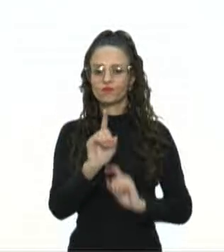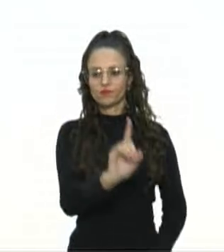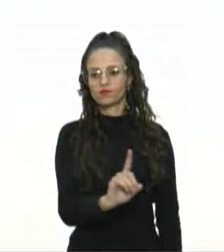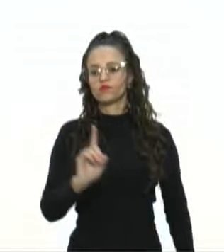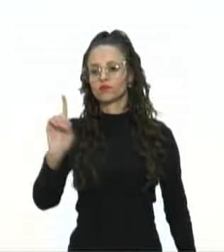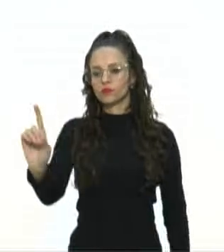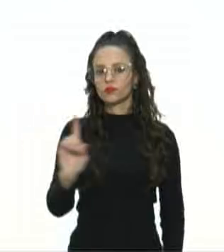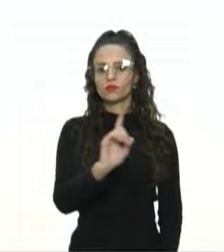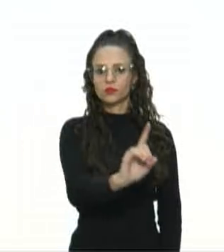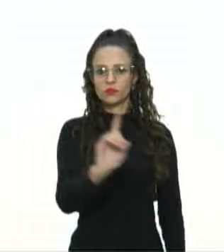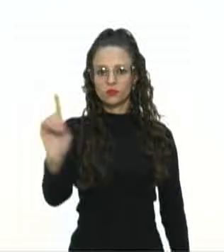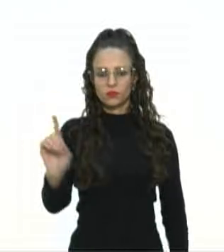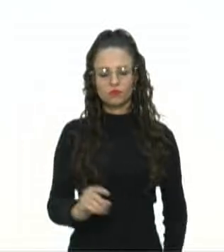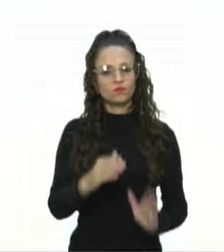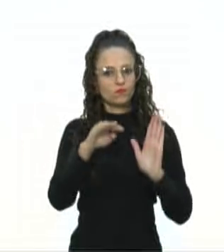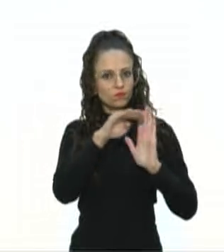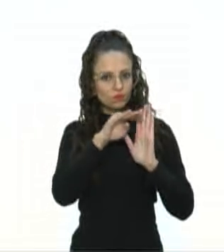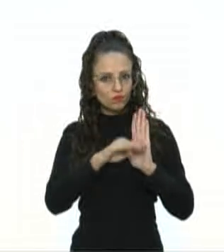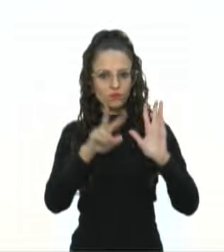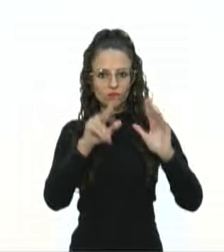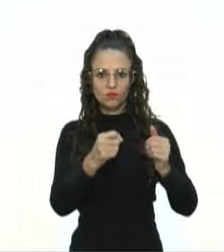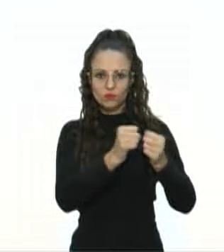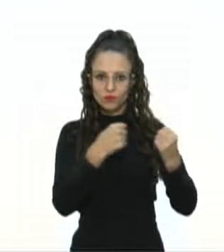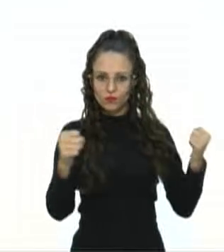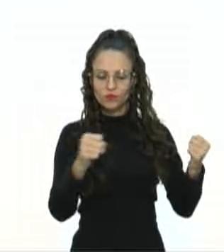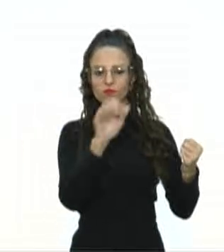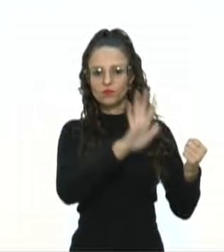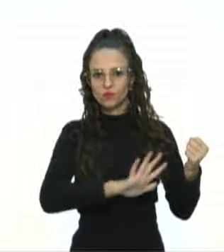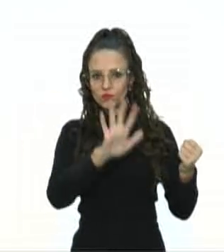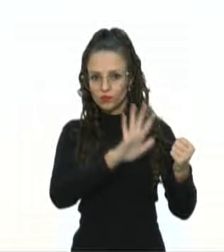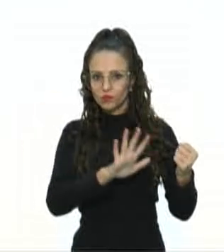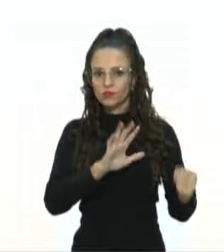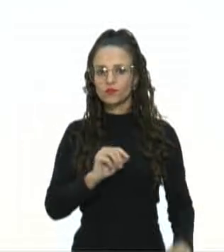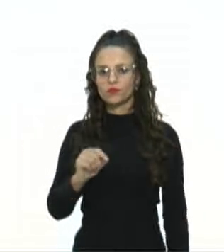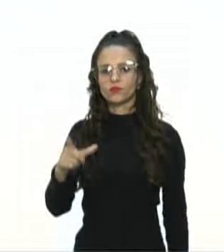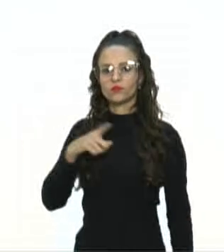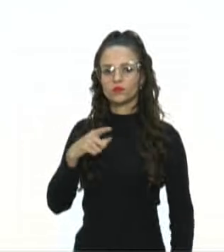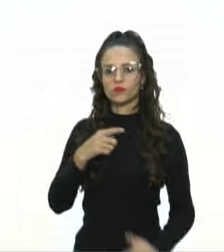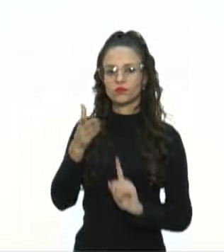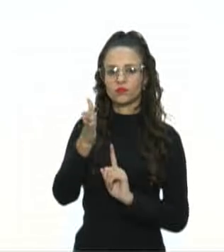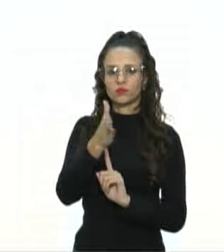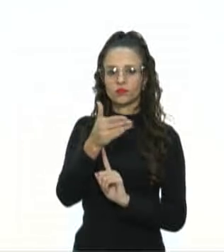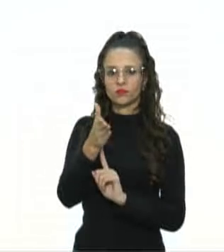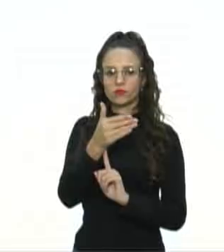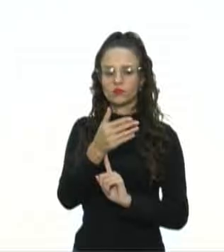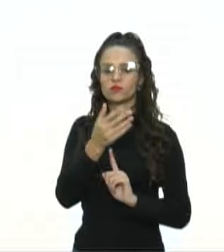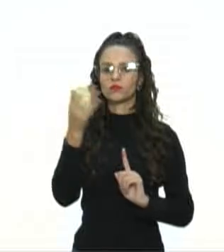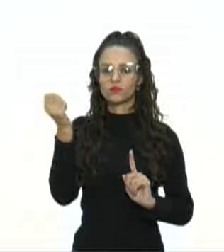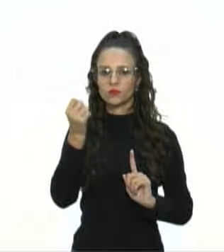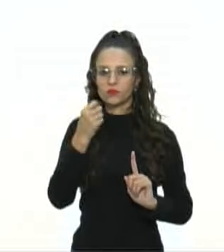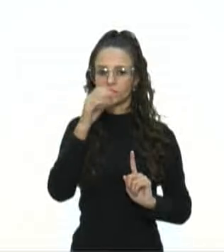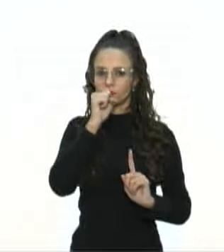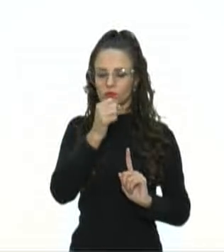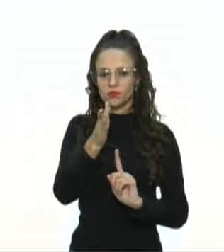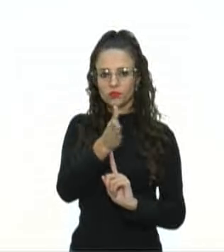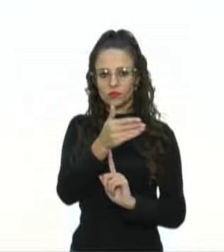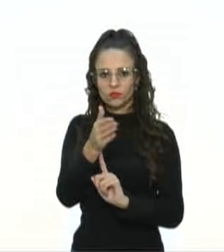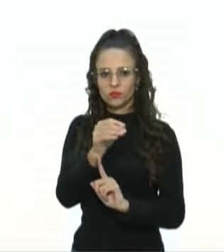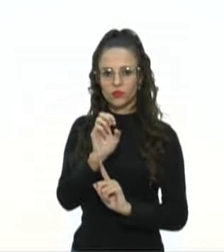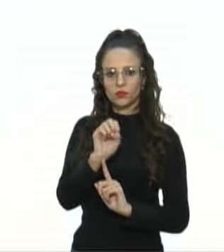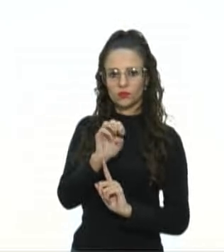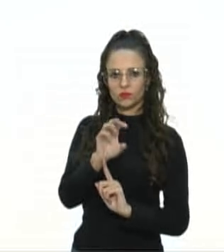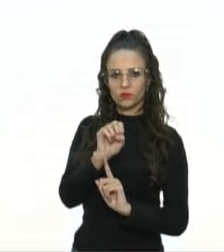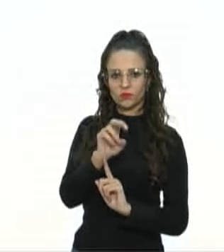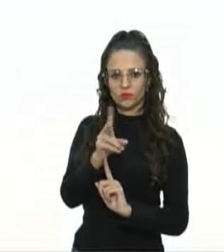informada em seu mapa. O ponto de controle é representado por uma base eletrônica e uma bandeira nas cores branca e laranja. Essas bandeiras são chamadas